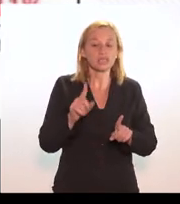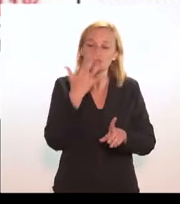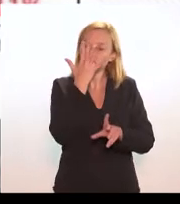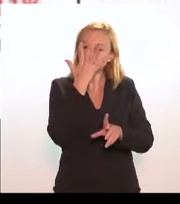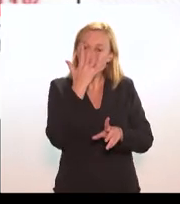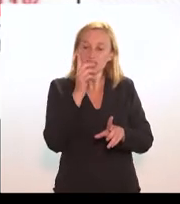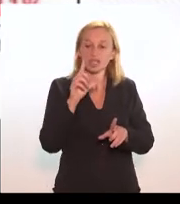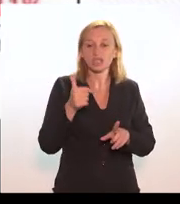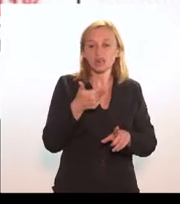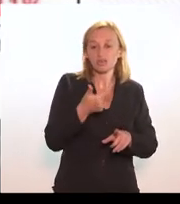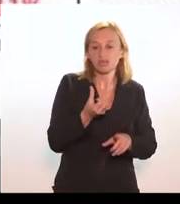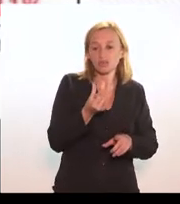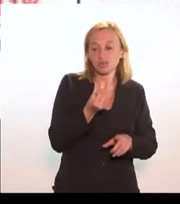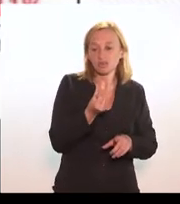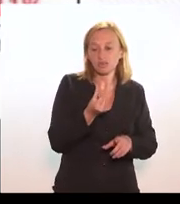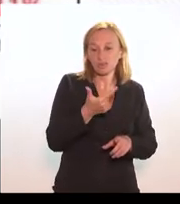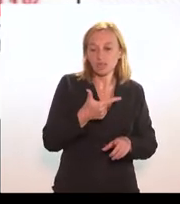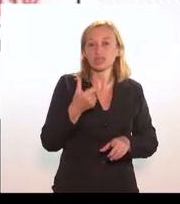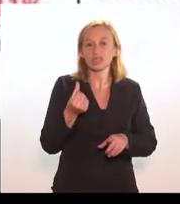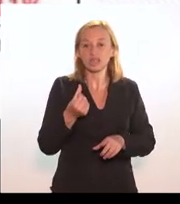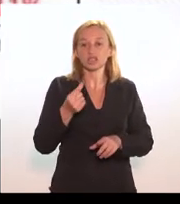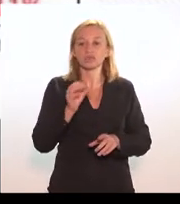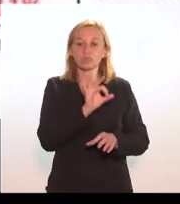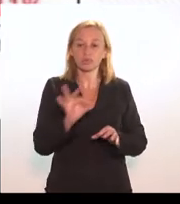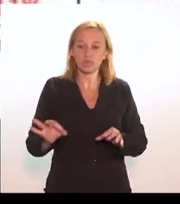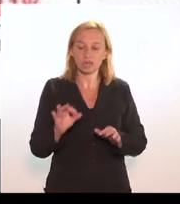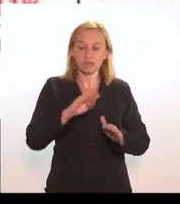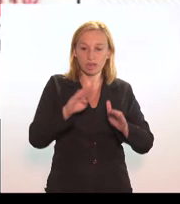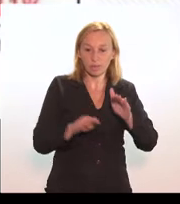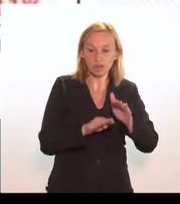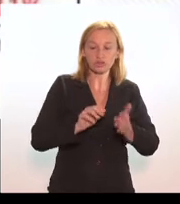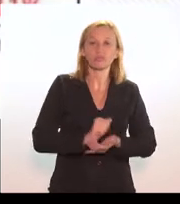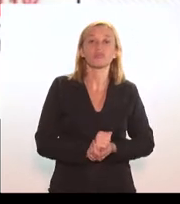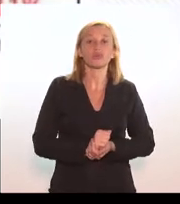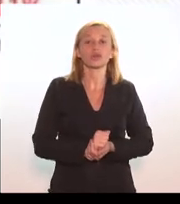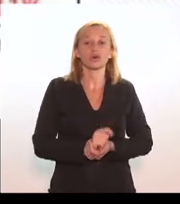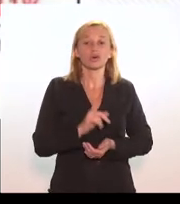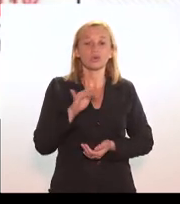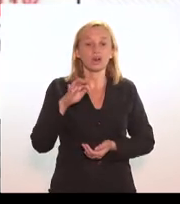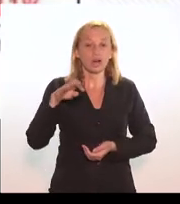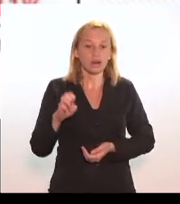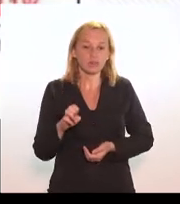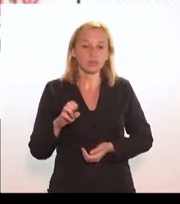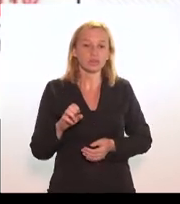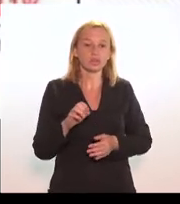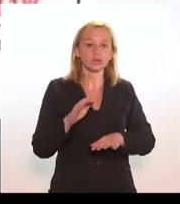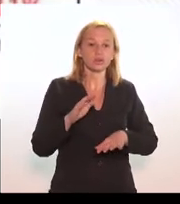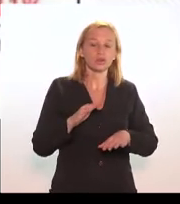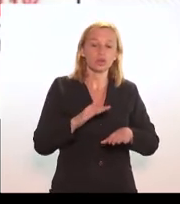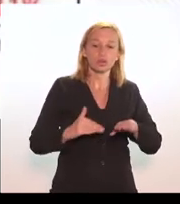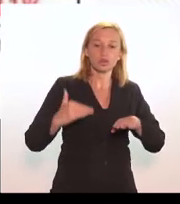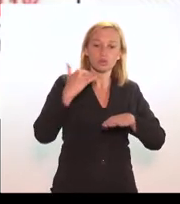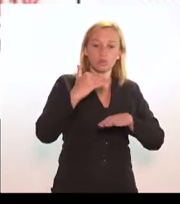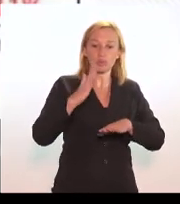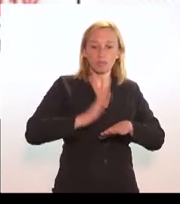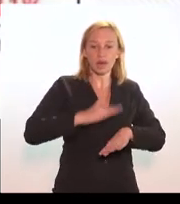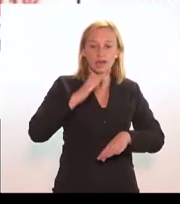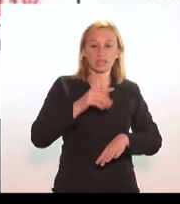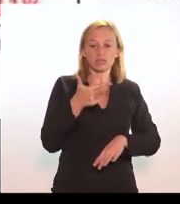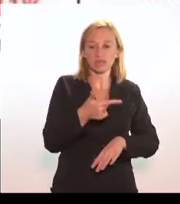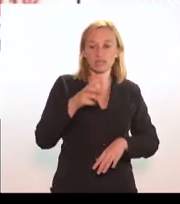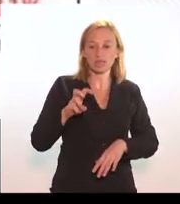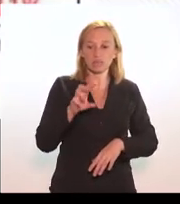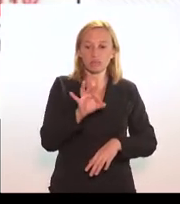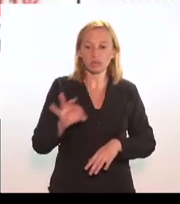estava 26% abaixo do patamar de 2020. O câmbio subiu bastante, quase